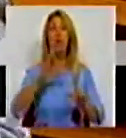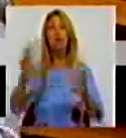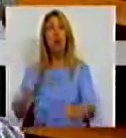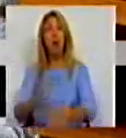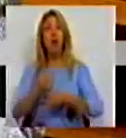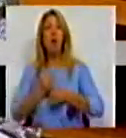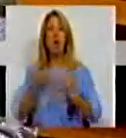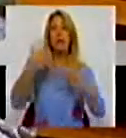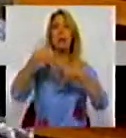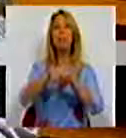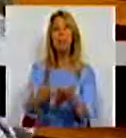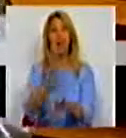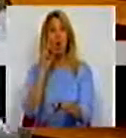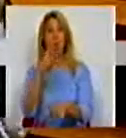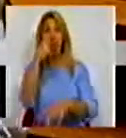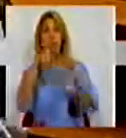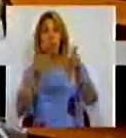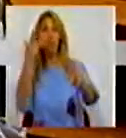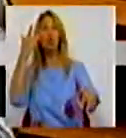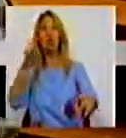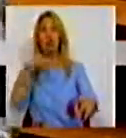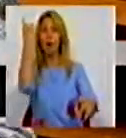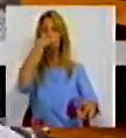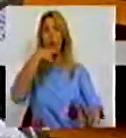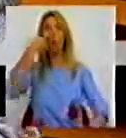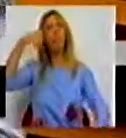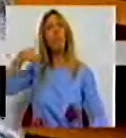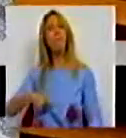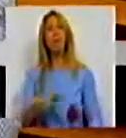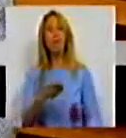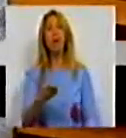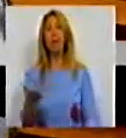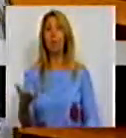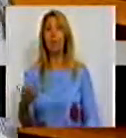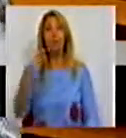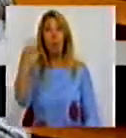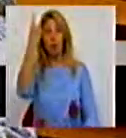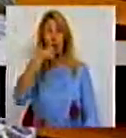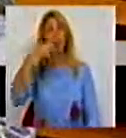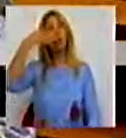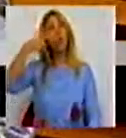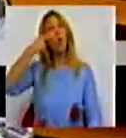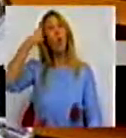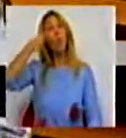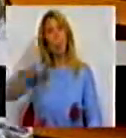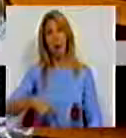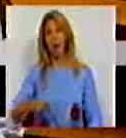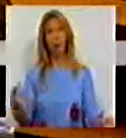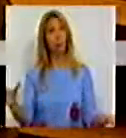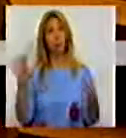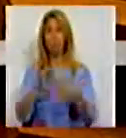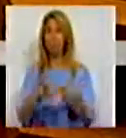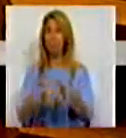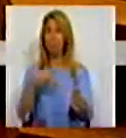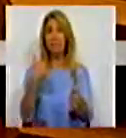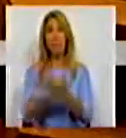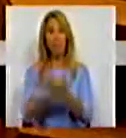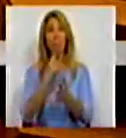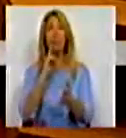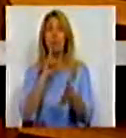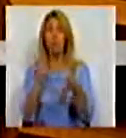a dimensão nacional e a dimensão europeia destas políticas que têm a ver com a liberdade de circulação. No que diz respeito ao